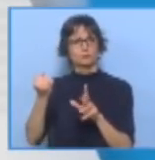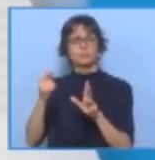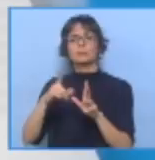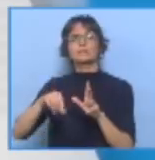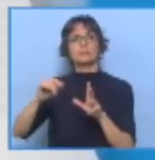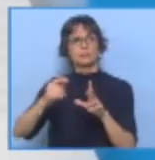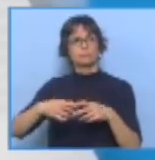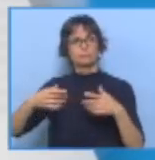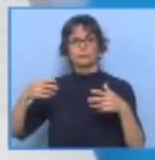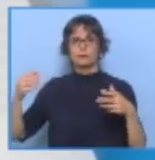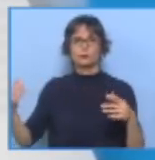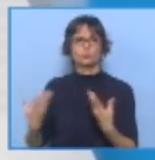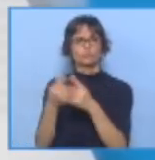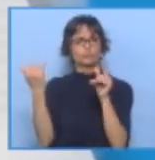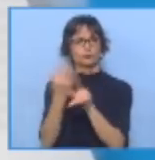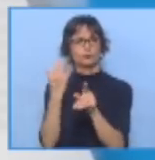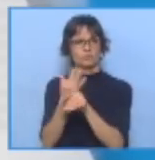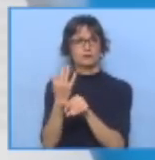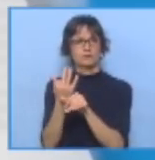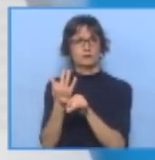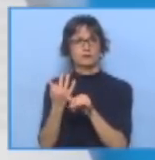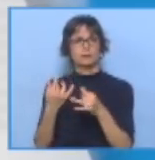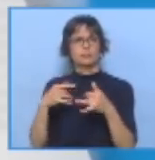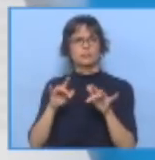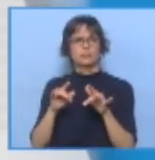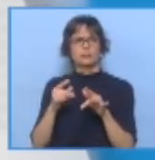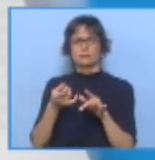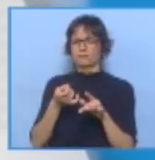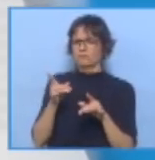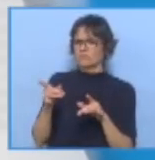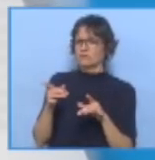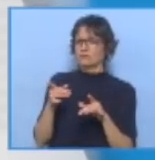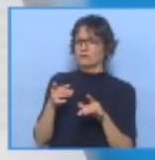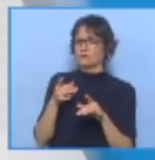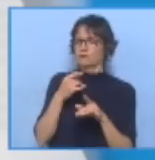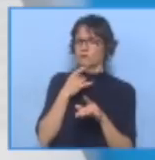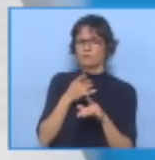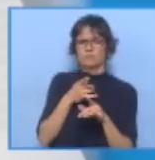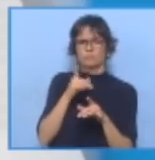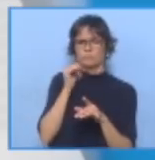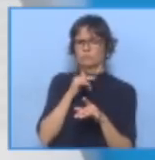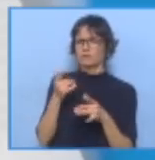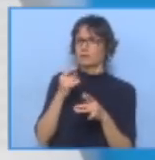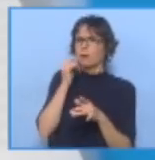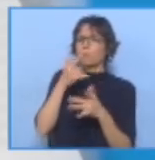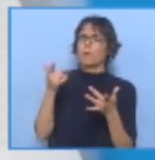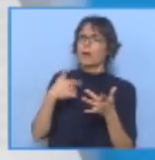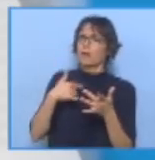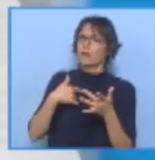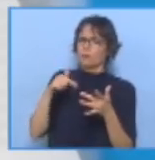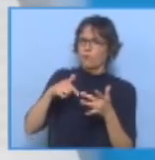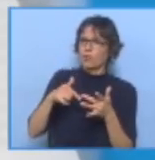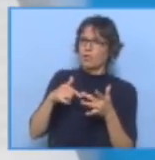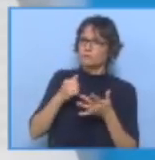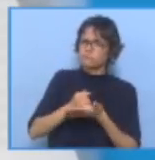ele. Mas ele respondeu ao pai: há tantos anos que eu te sirvo sem nunca transgredir uma ordem tua